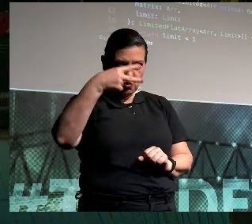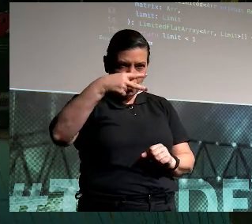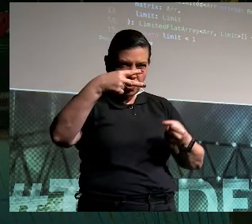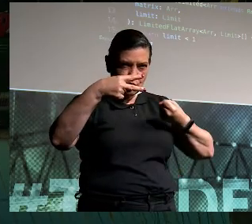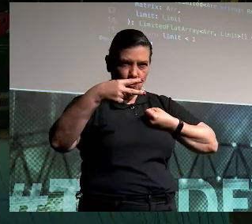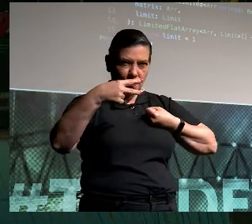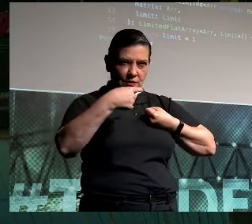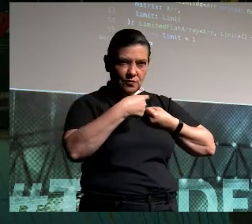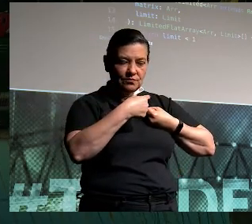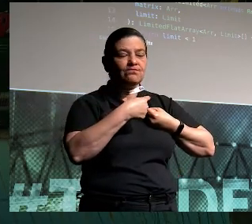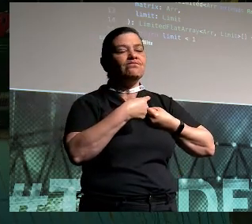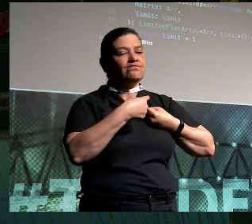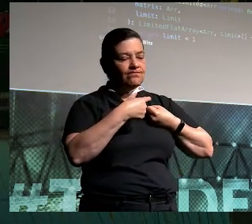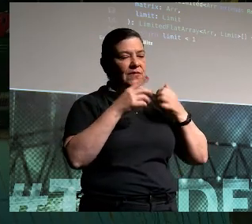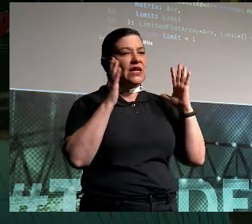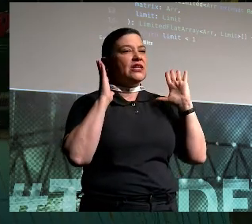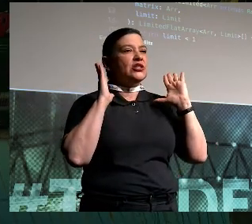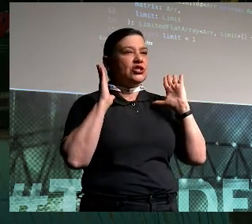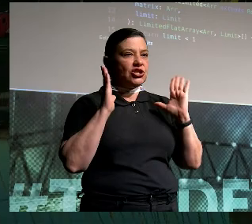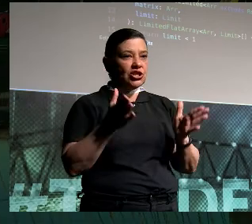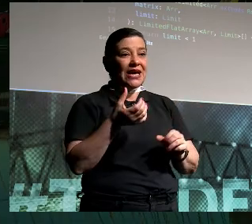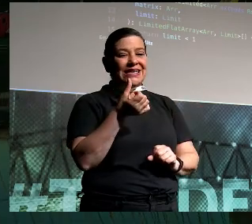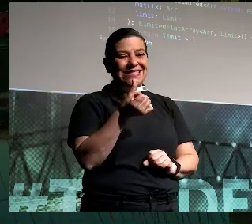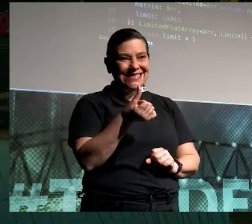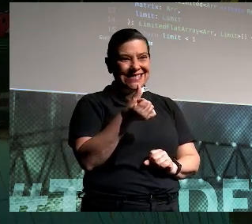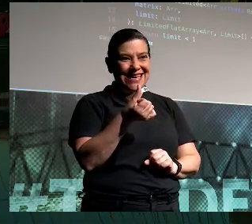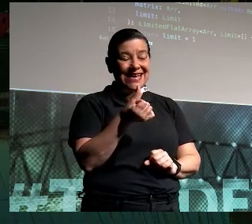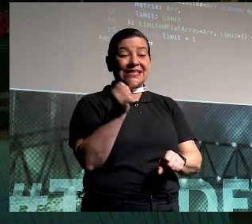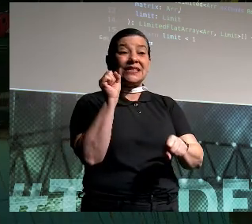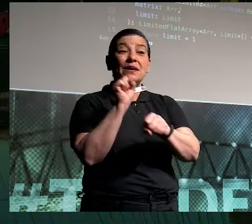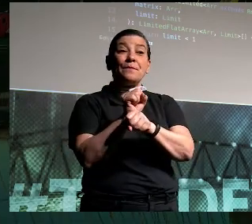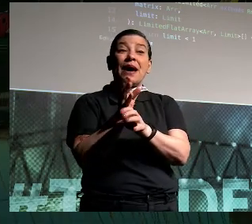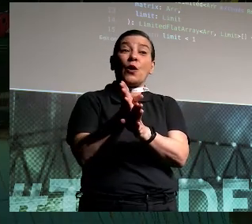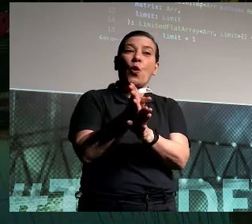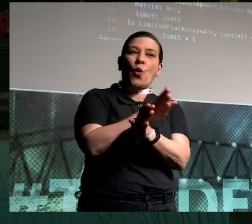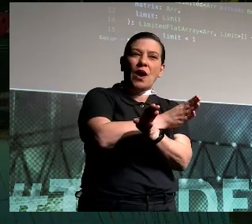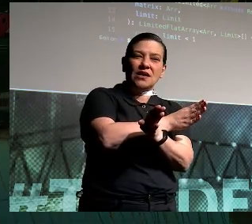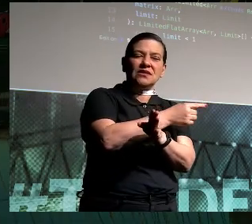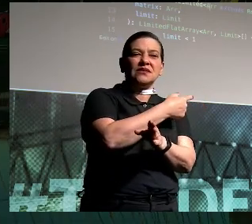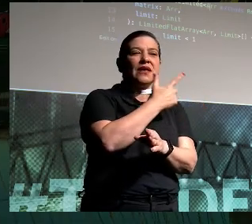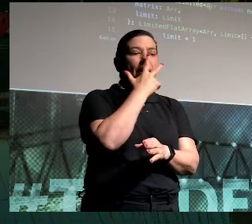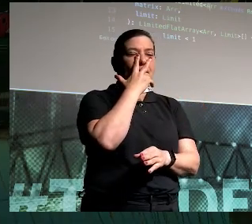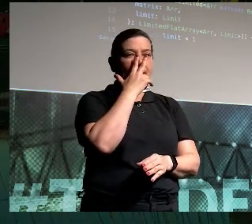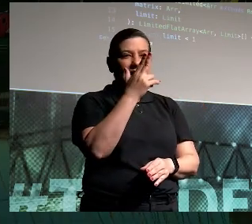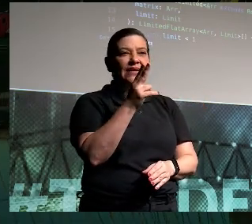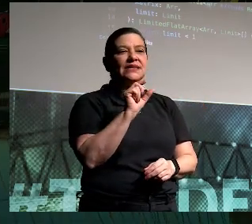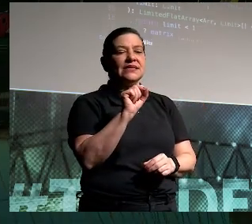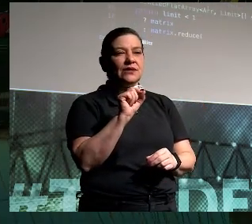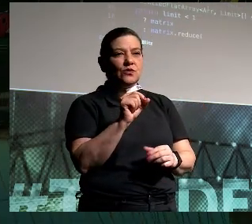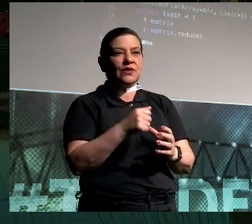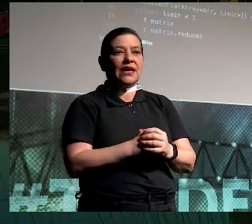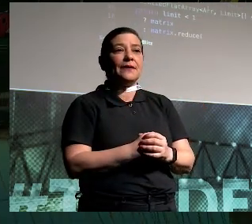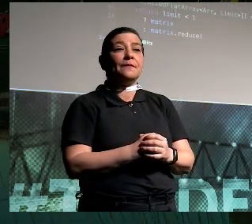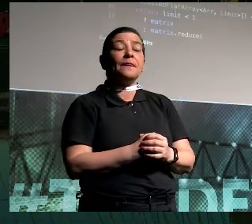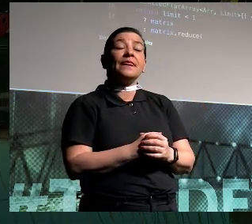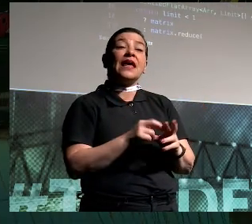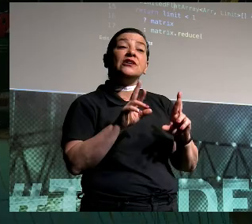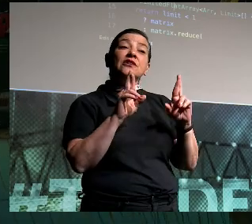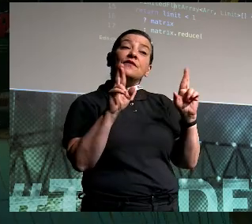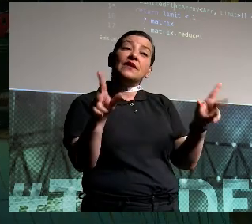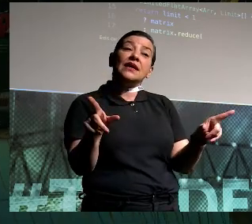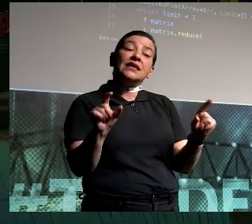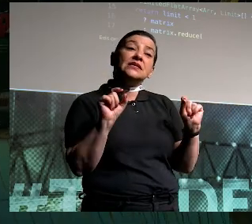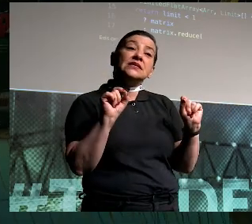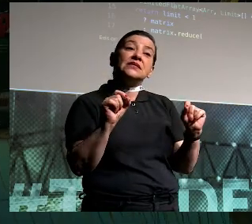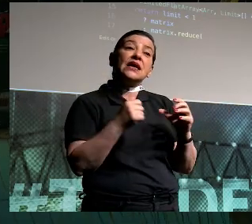2, aí ele já foi do 6 e parou no nível anterior. Aqui é bem parecida a chamada desse cara aqui. A diferença é que eu estou